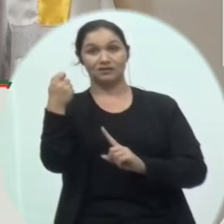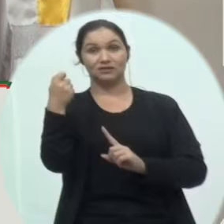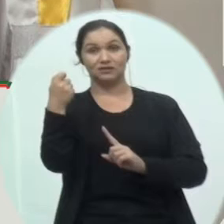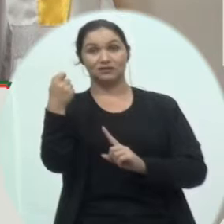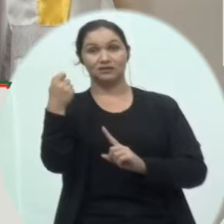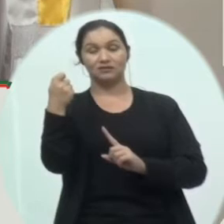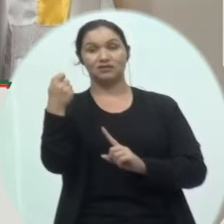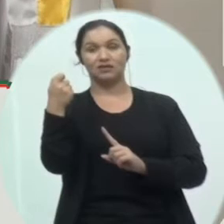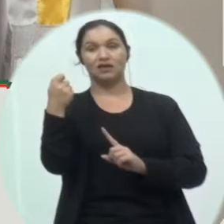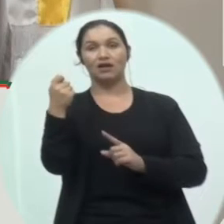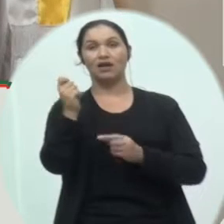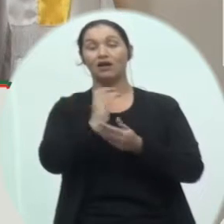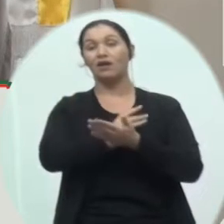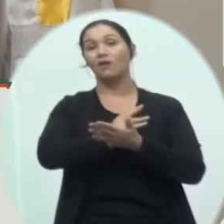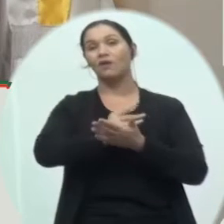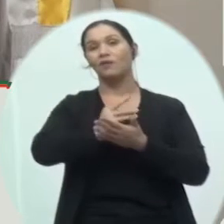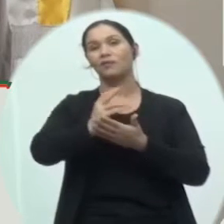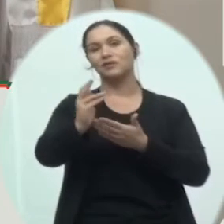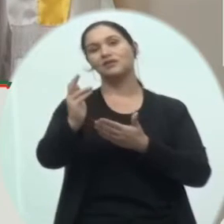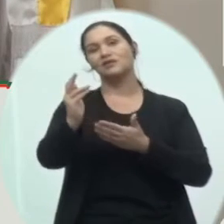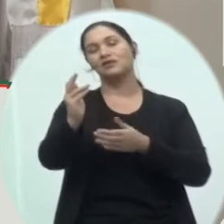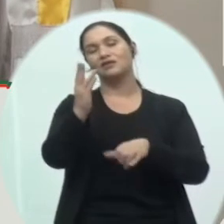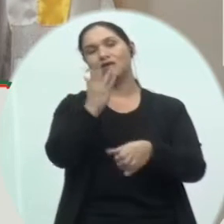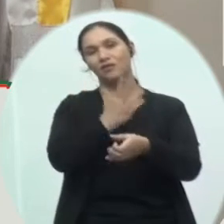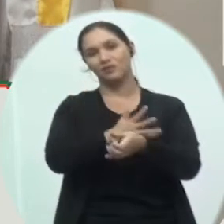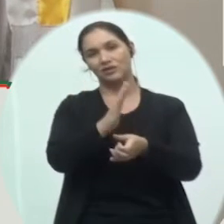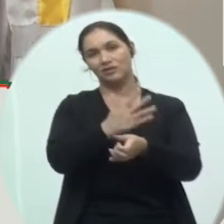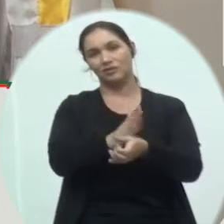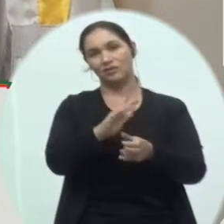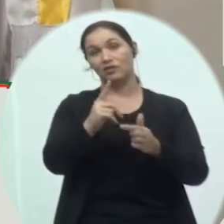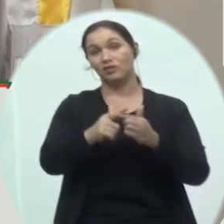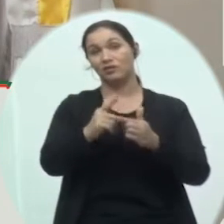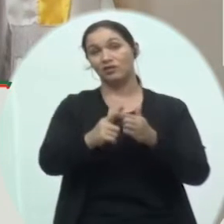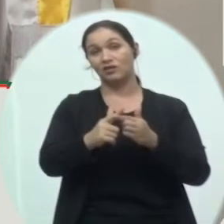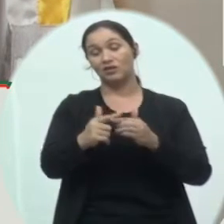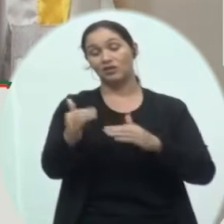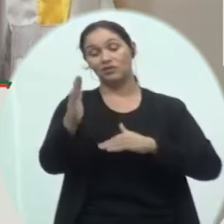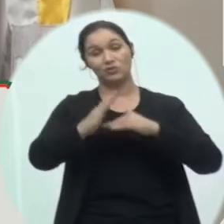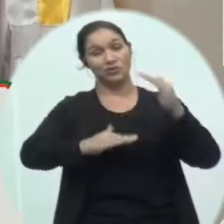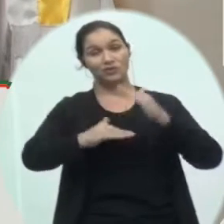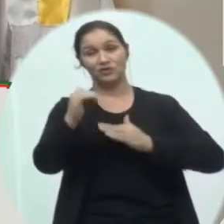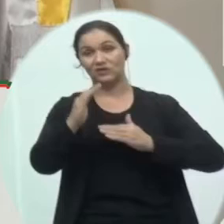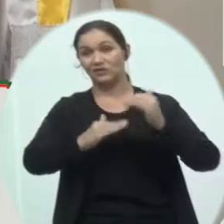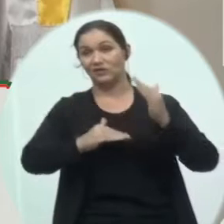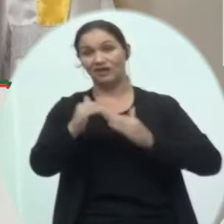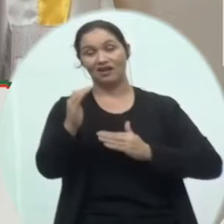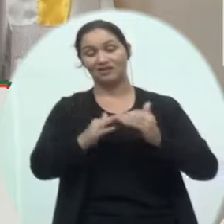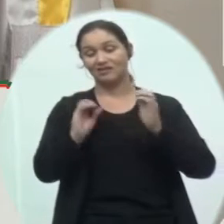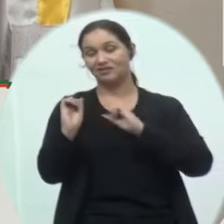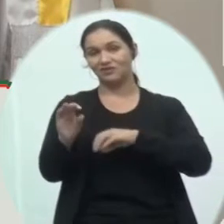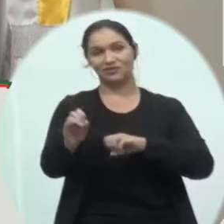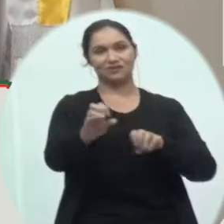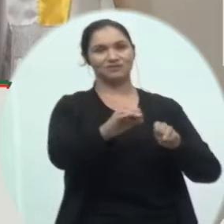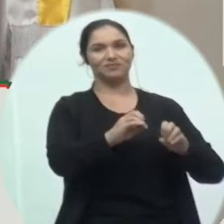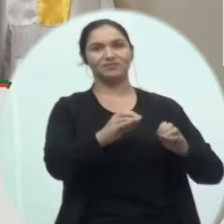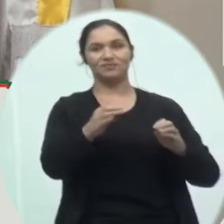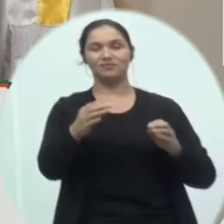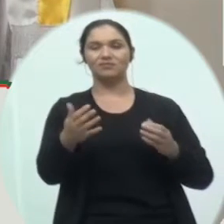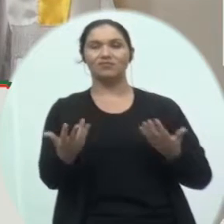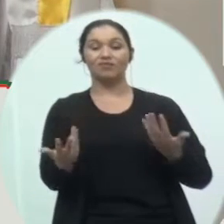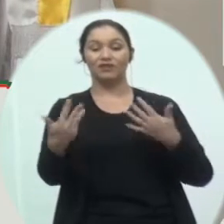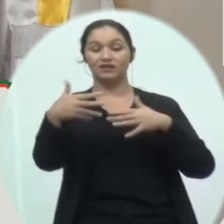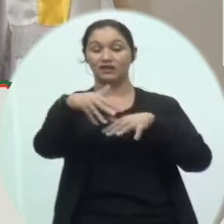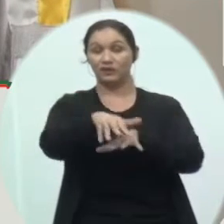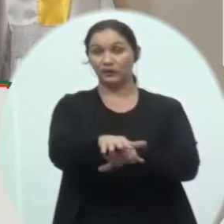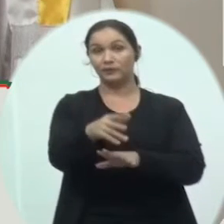pré-natal, a estrutura e os profissionais são os mesmos, apenas nós iríamos agregar essa